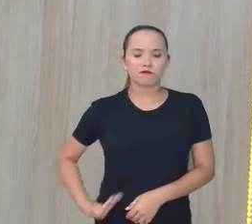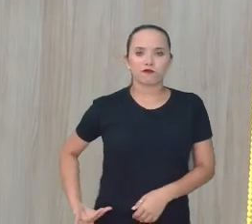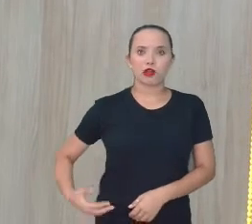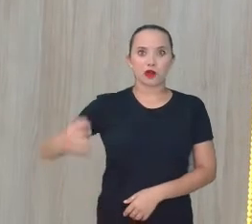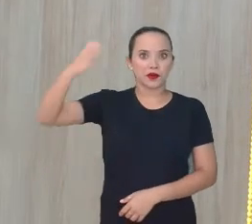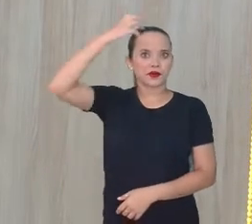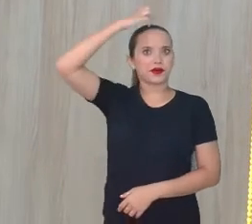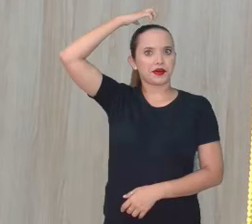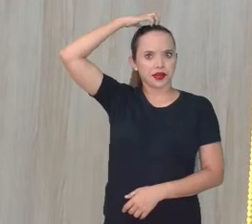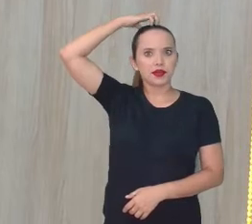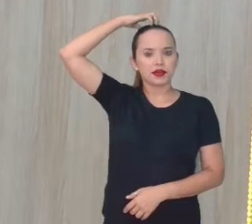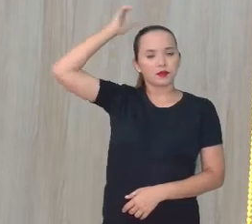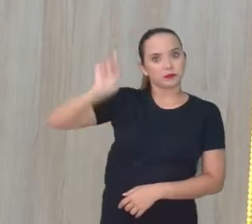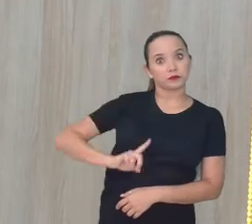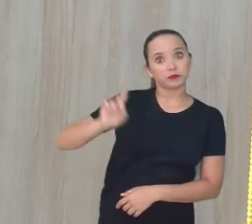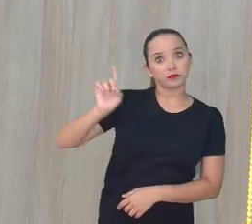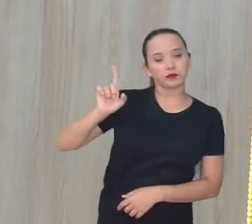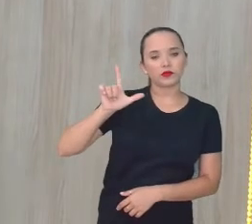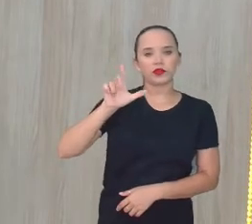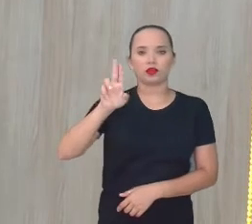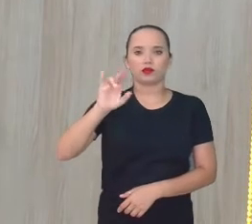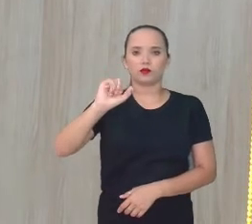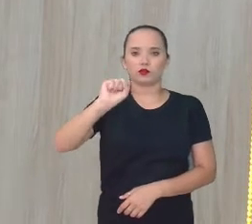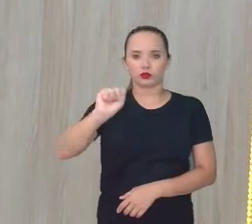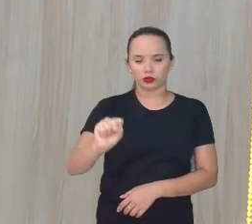rei, ali o Luís